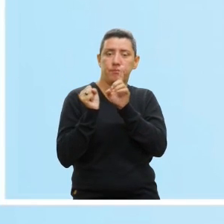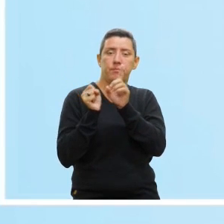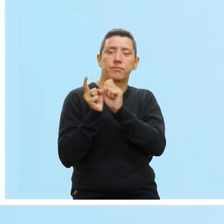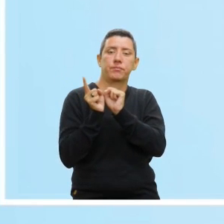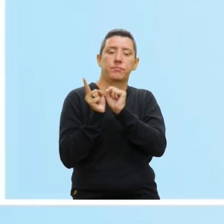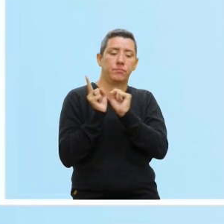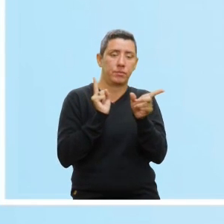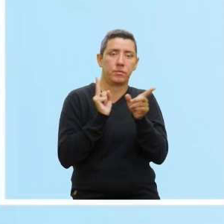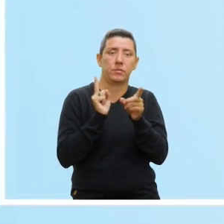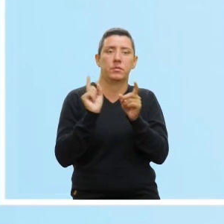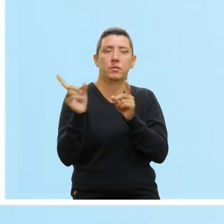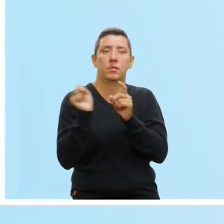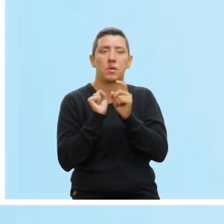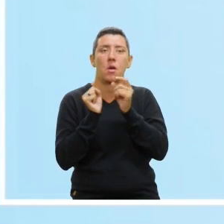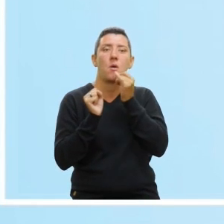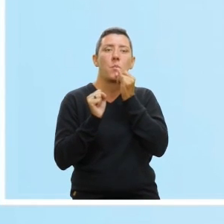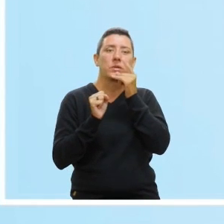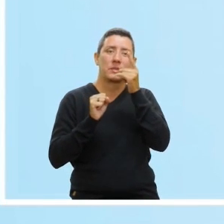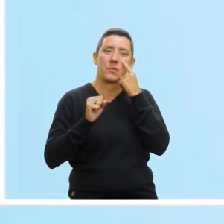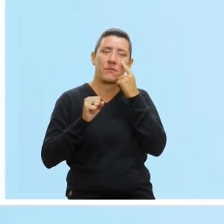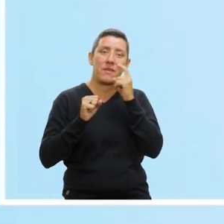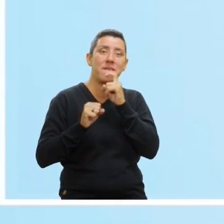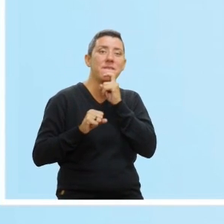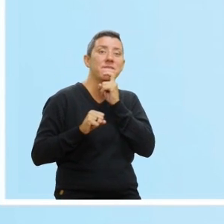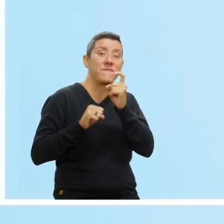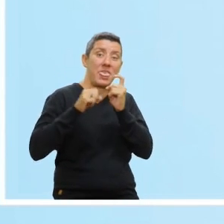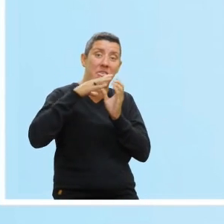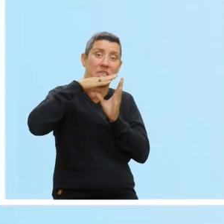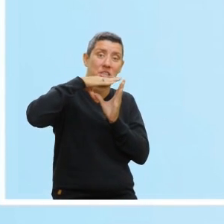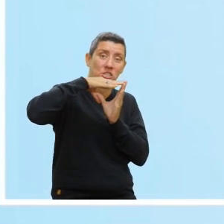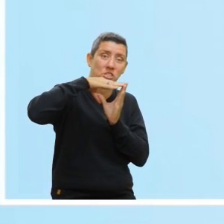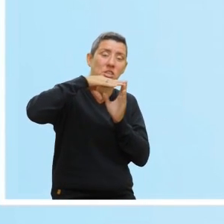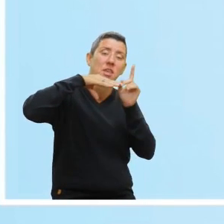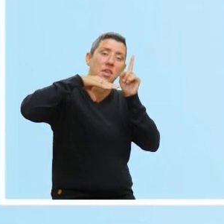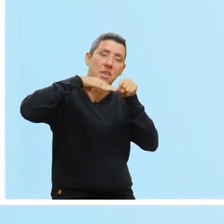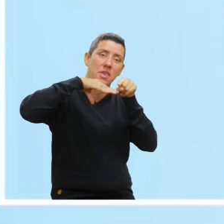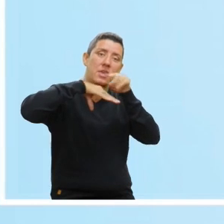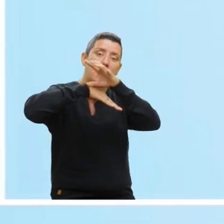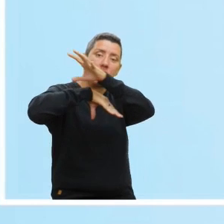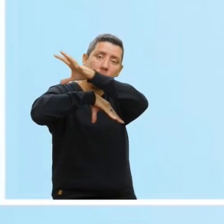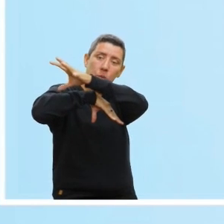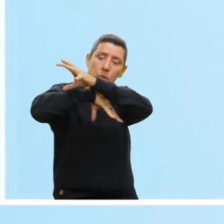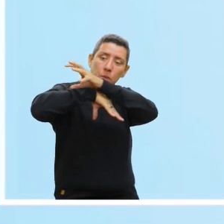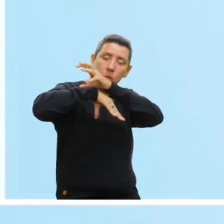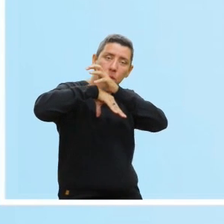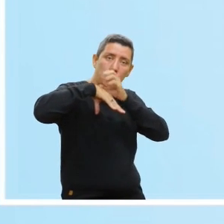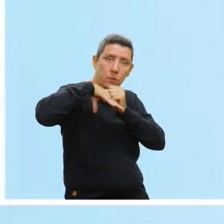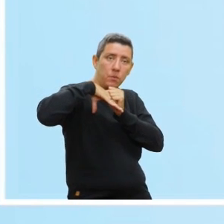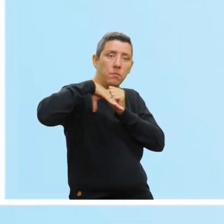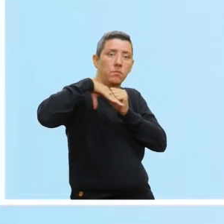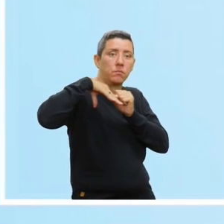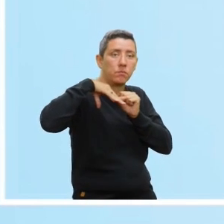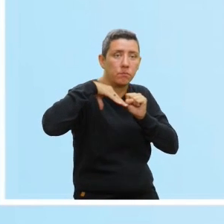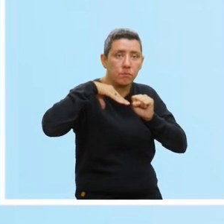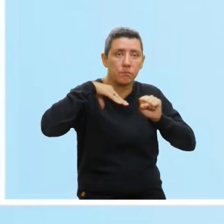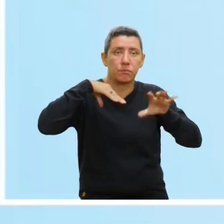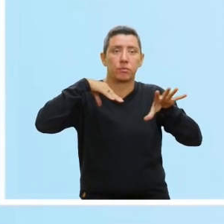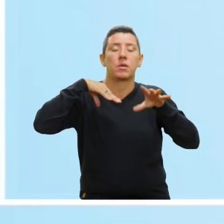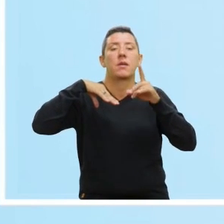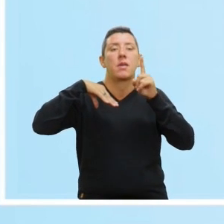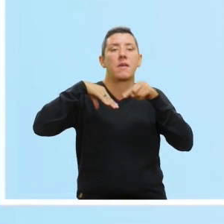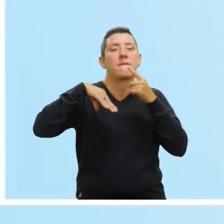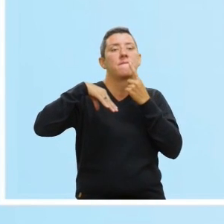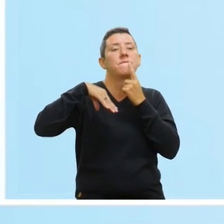exemplificar, em verde está a transmissão aqui entre o roteador e o transponder e ele volta em vermelho. Eu só mostrei